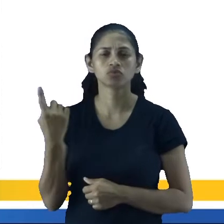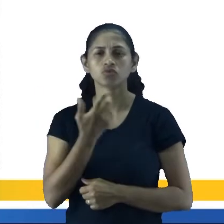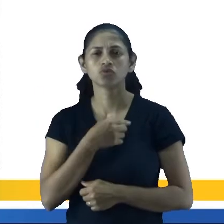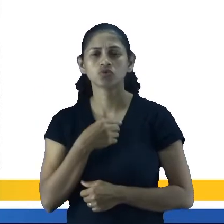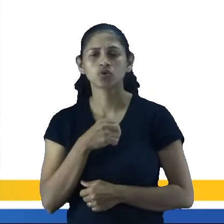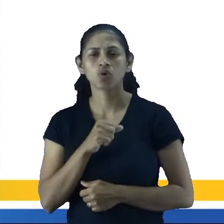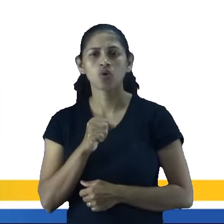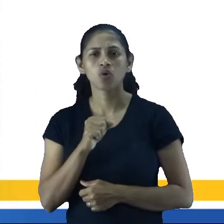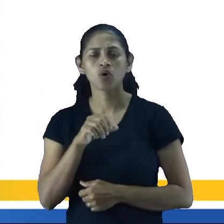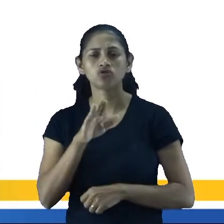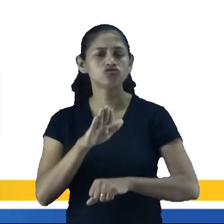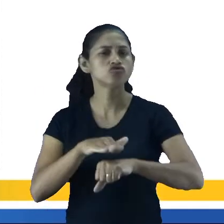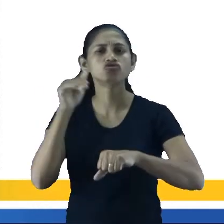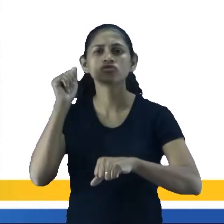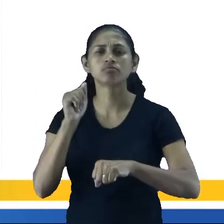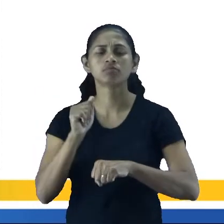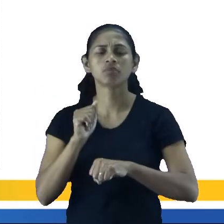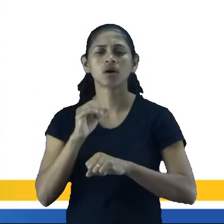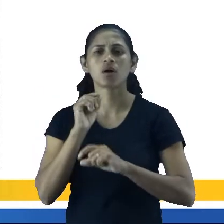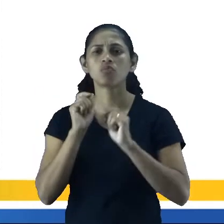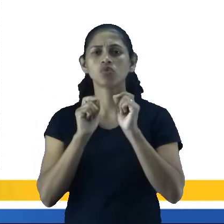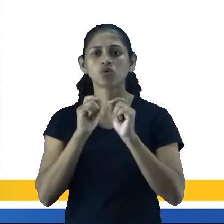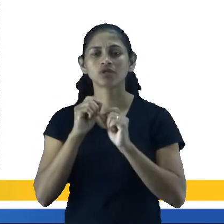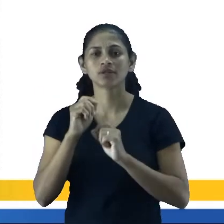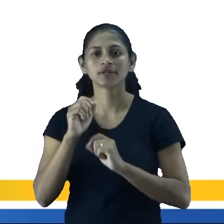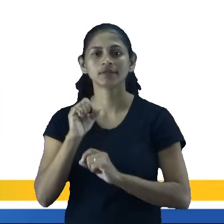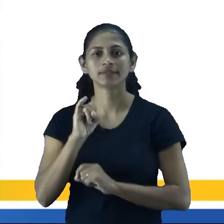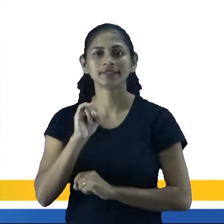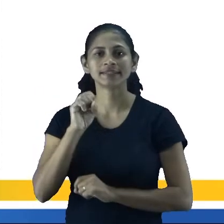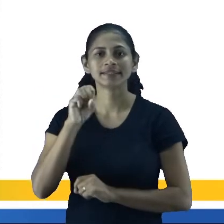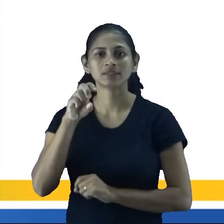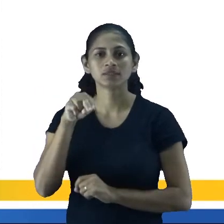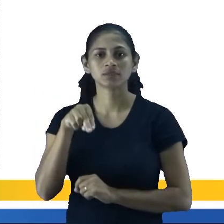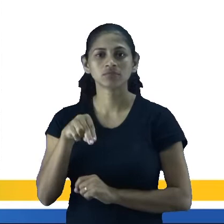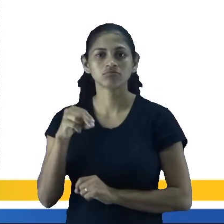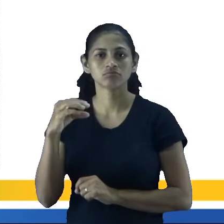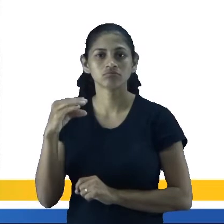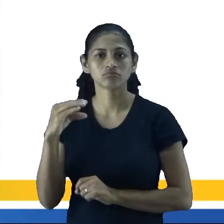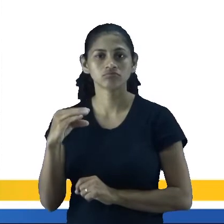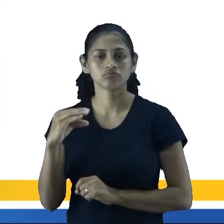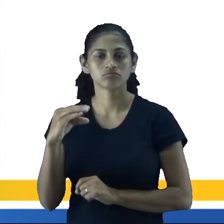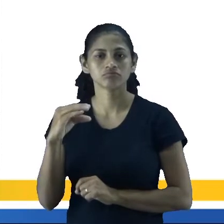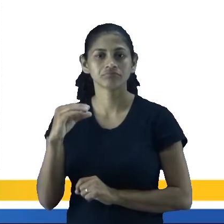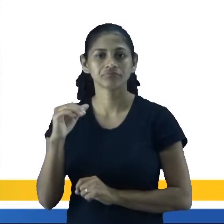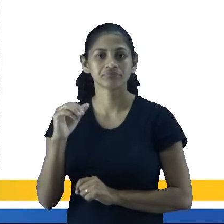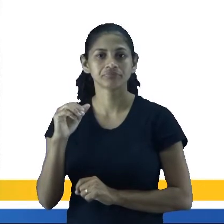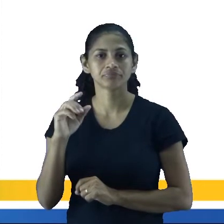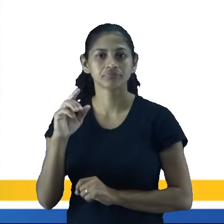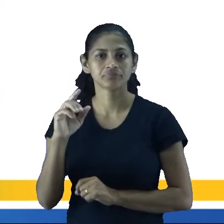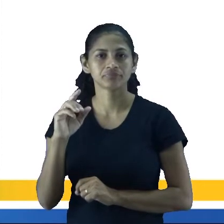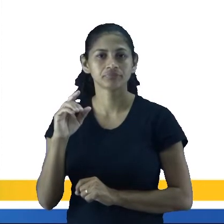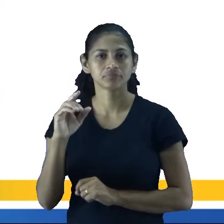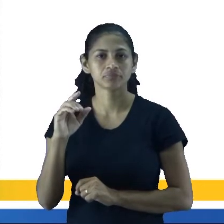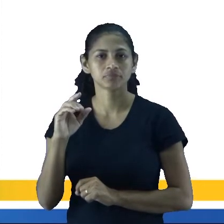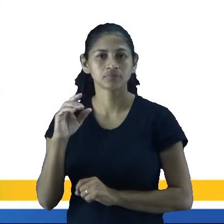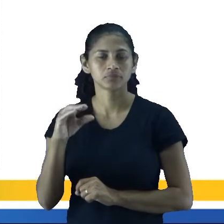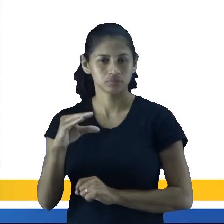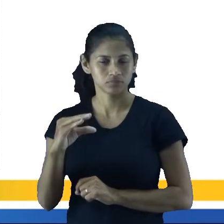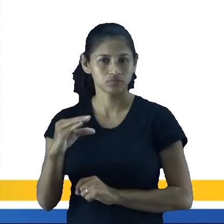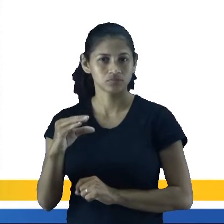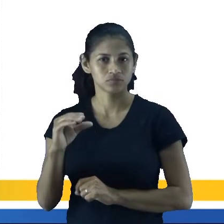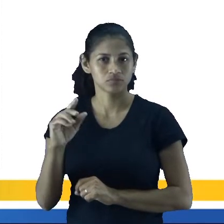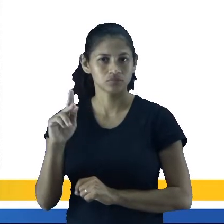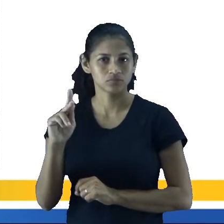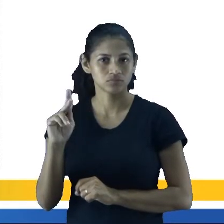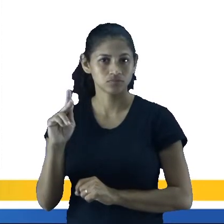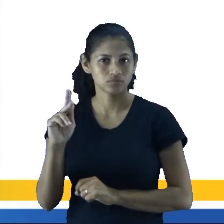das cidades, porque as pessoas saíram praticamente todas do campo e aí elas vão aí para as cidades, mas as